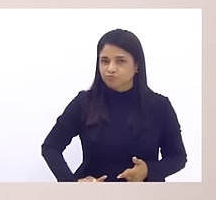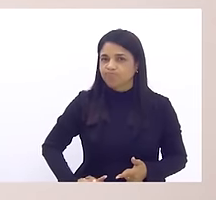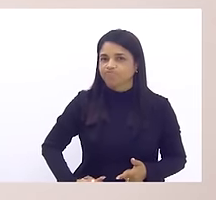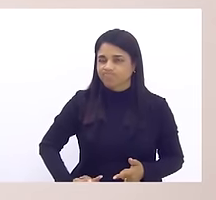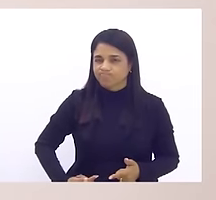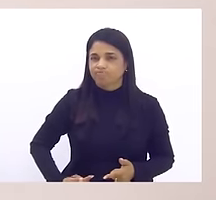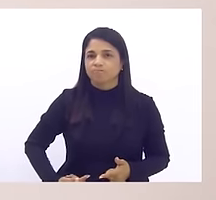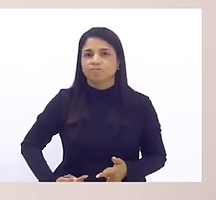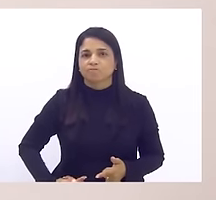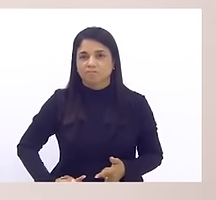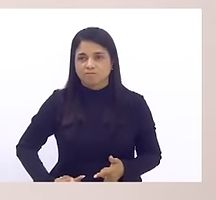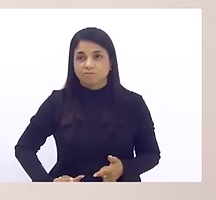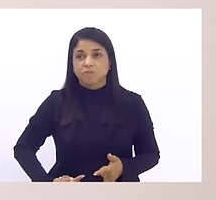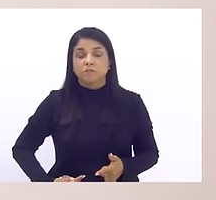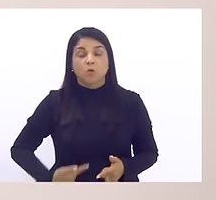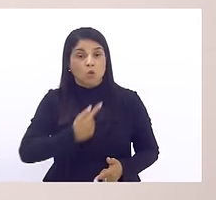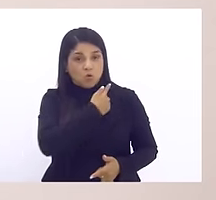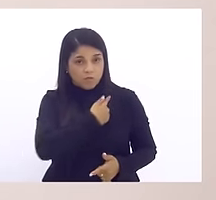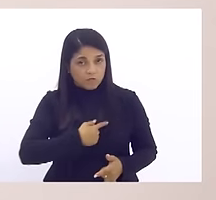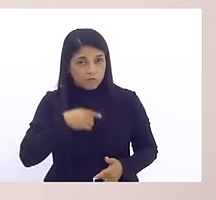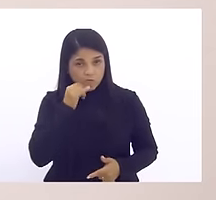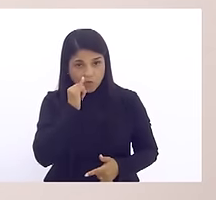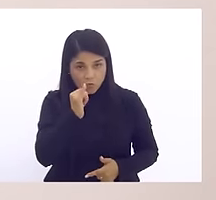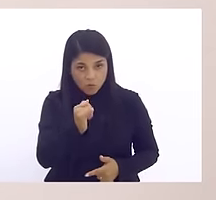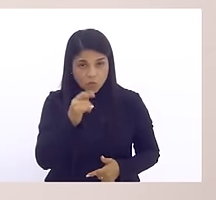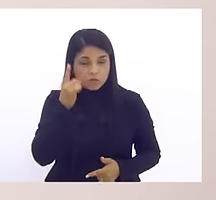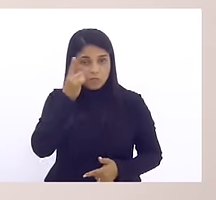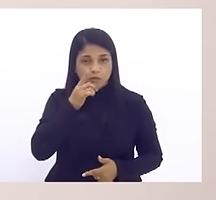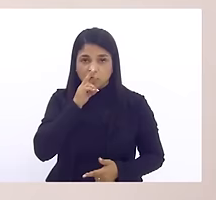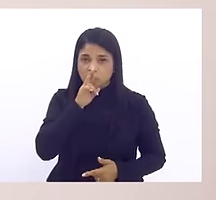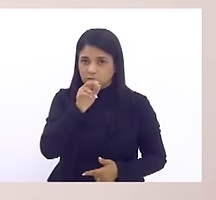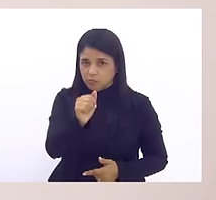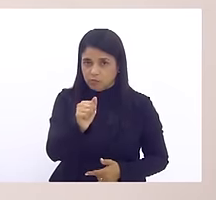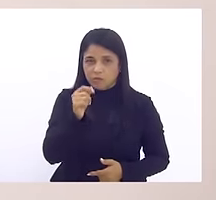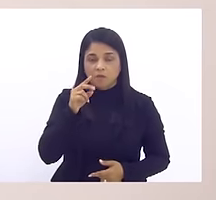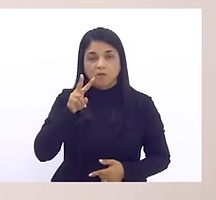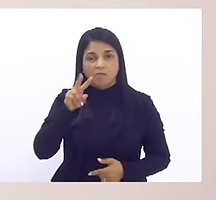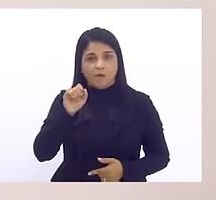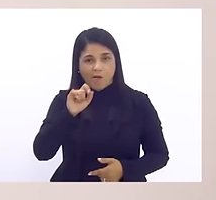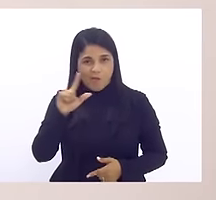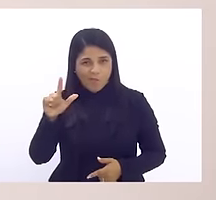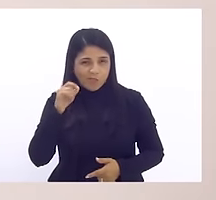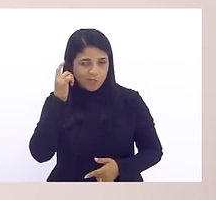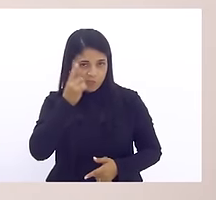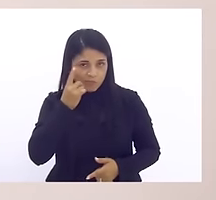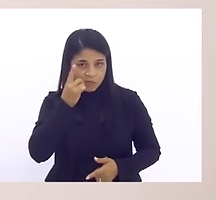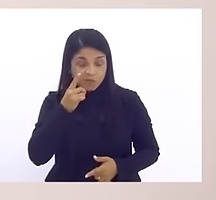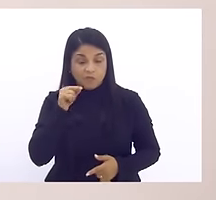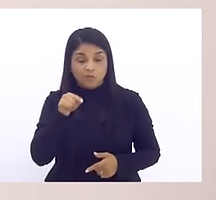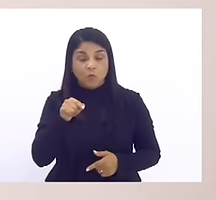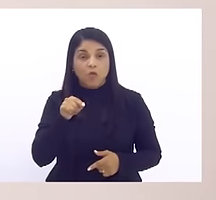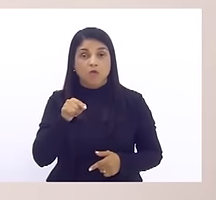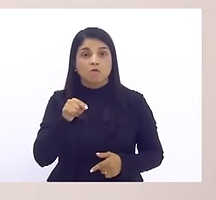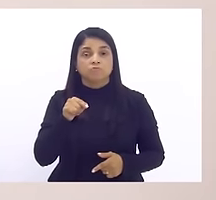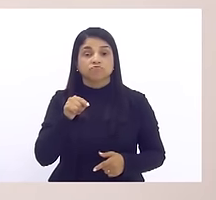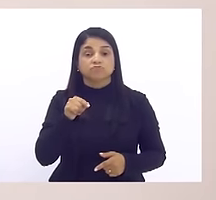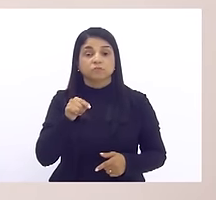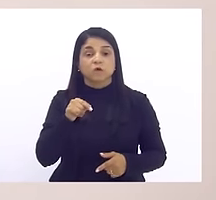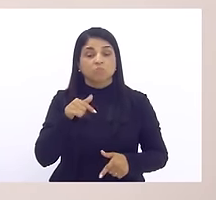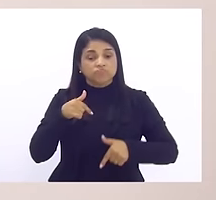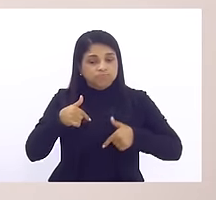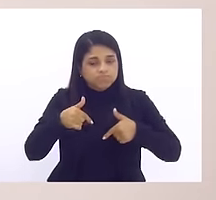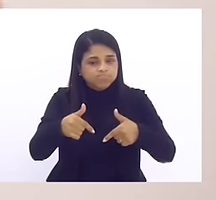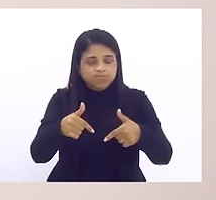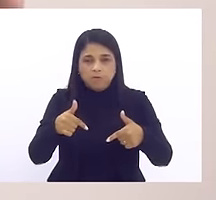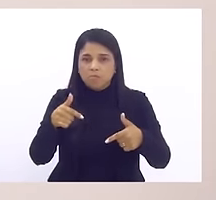um dos pontos que o governador tocou Deputado Rodrigo Amorim Deputado Val foi a forma desenfreada dessas operações envias